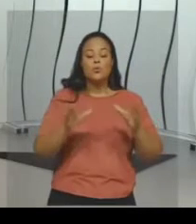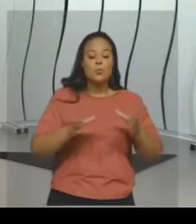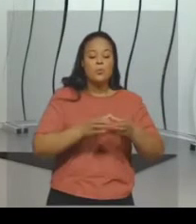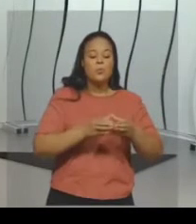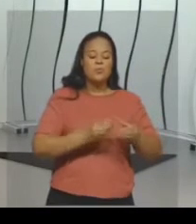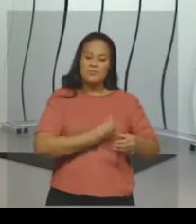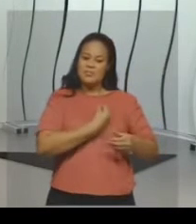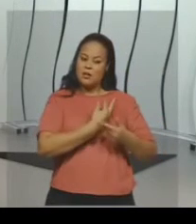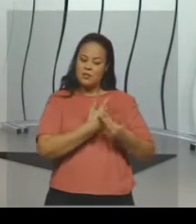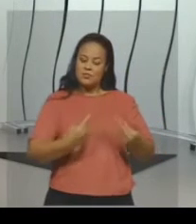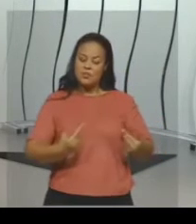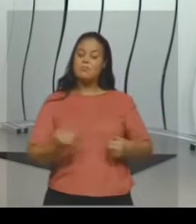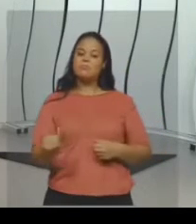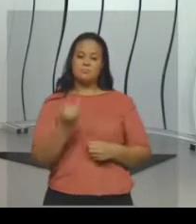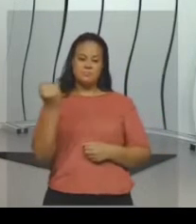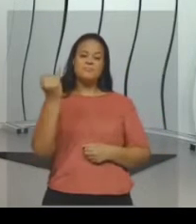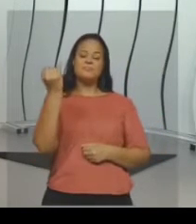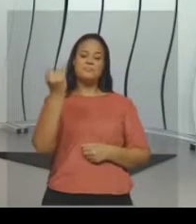produzir oxigênio.